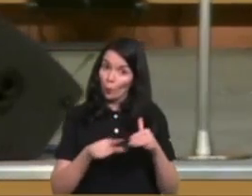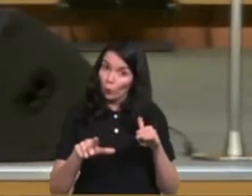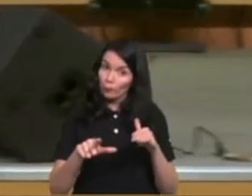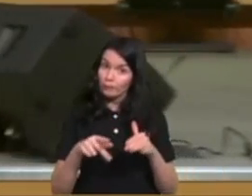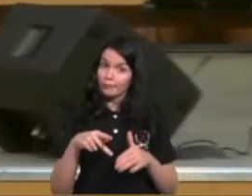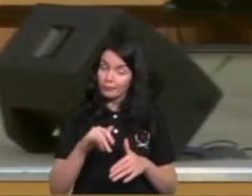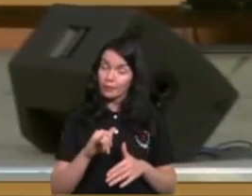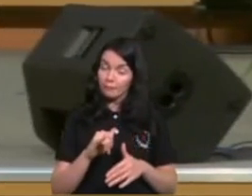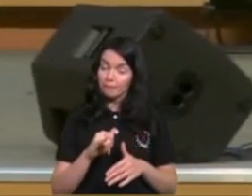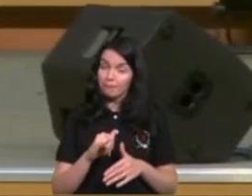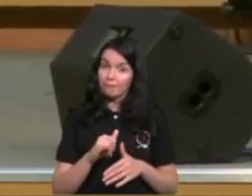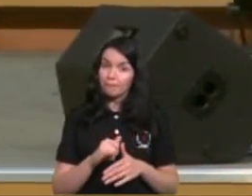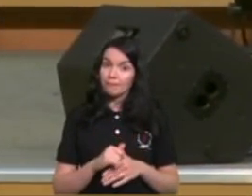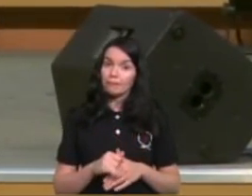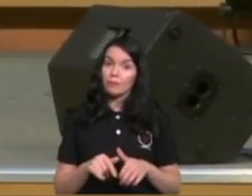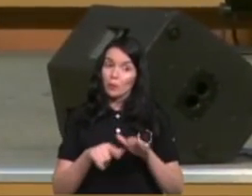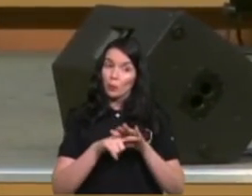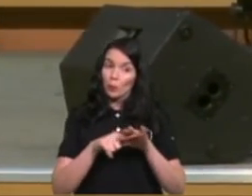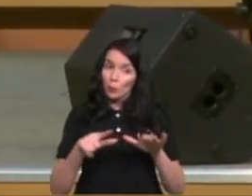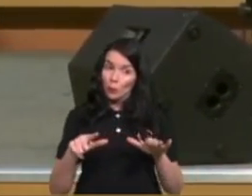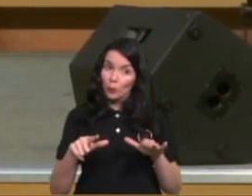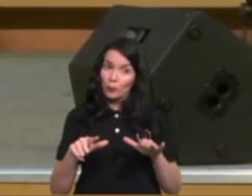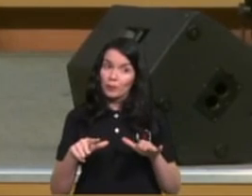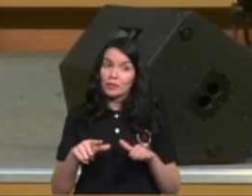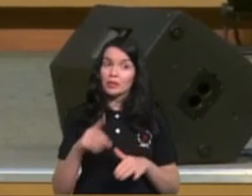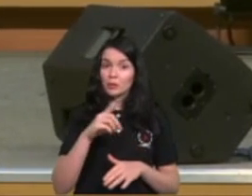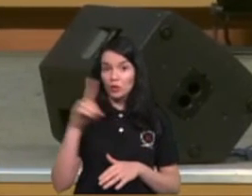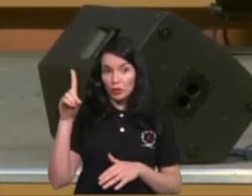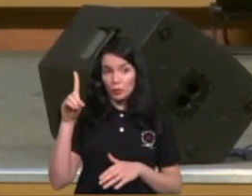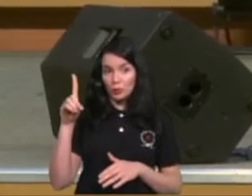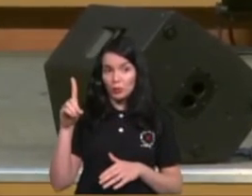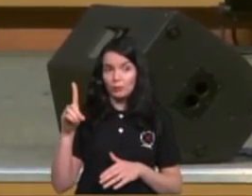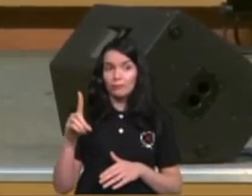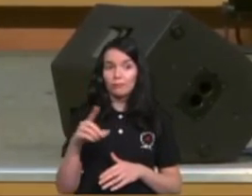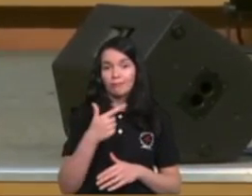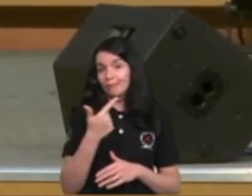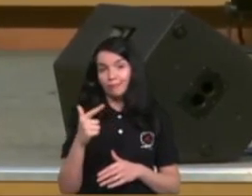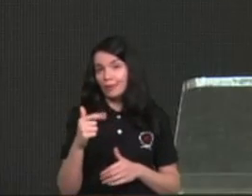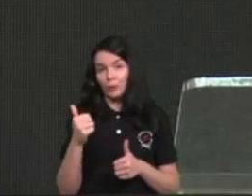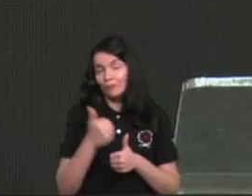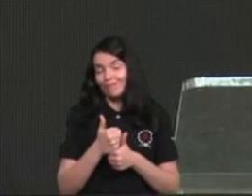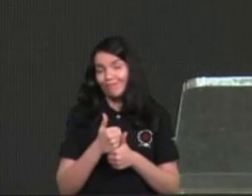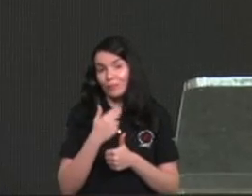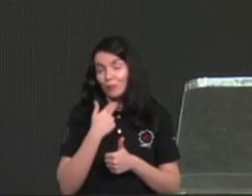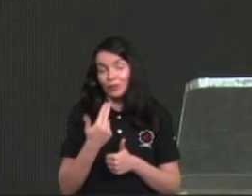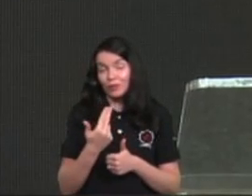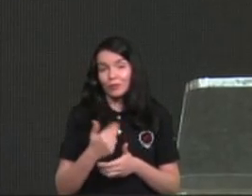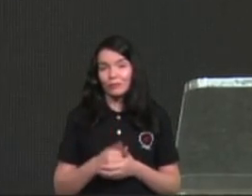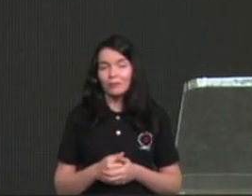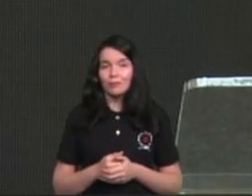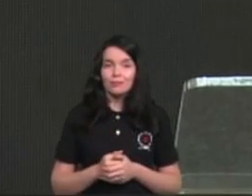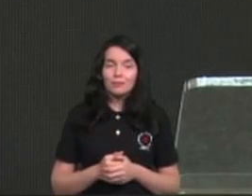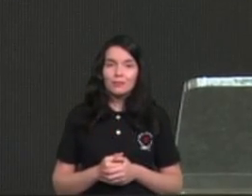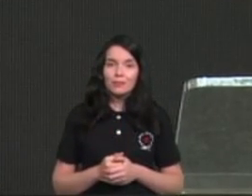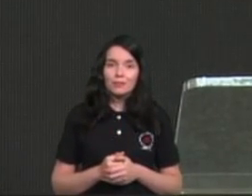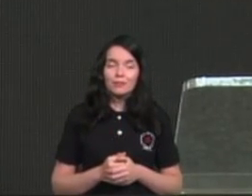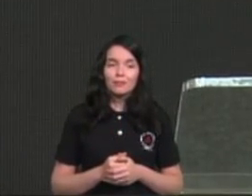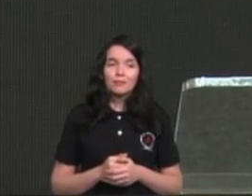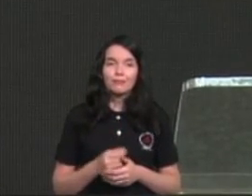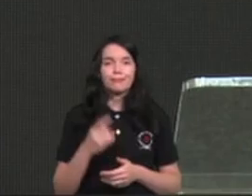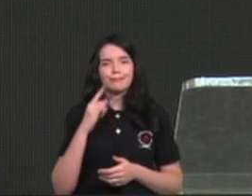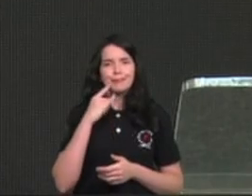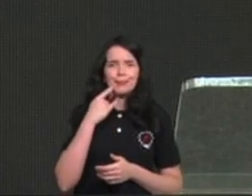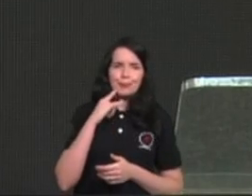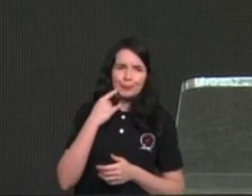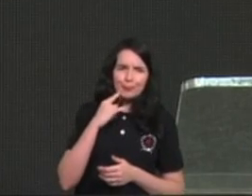de pai vazio de Deus ninguém ocupa e de maneira inconsciente o cara bota a bebida